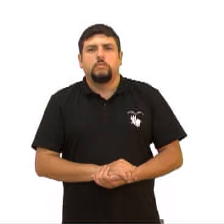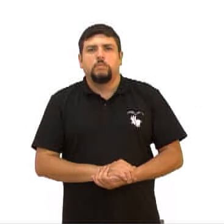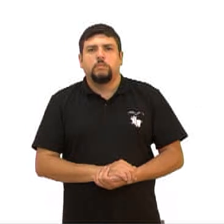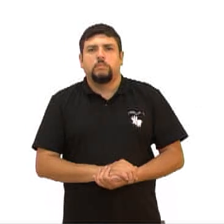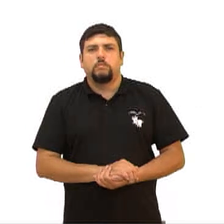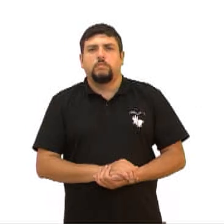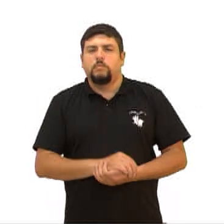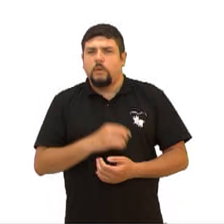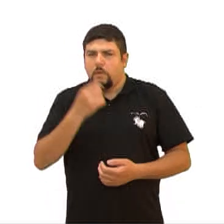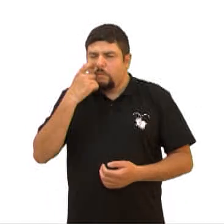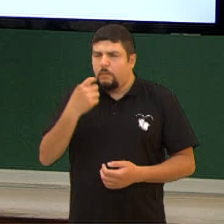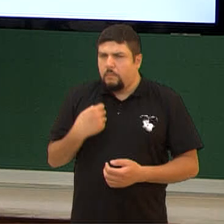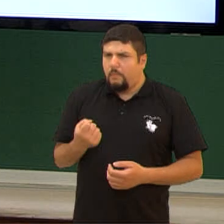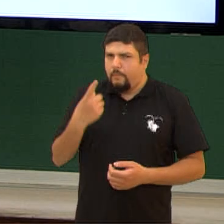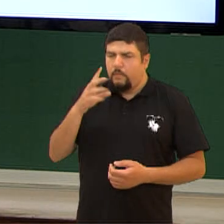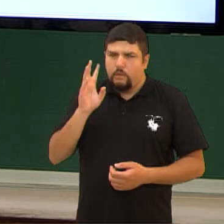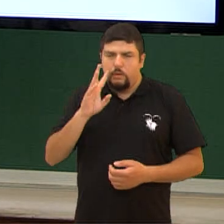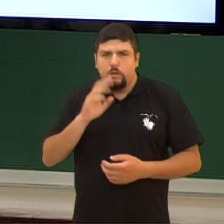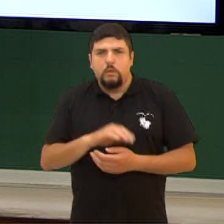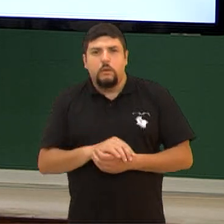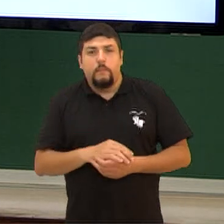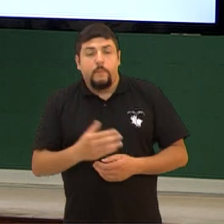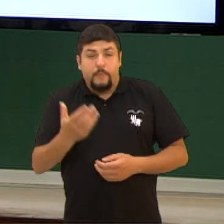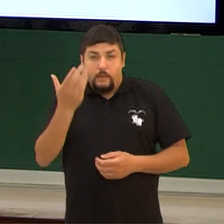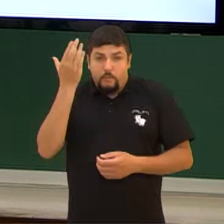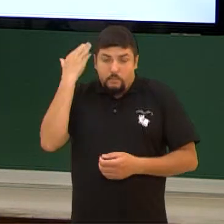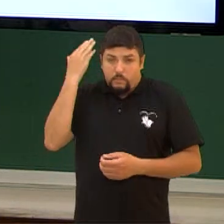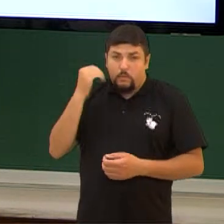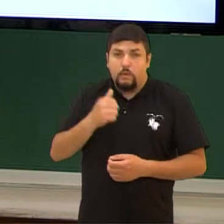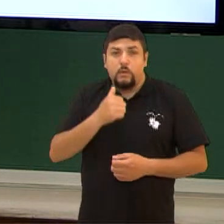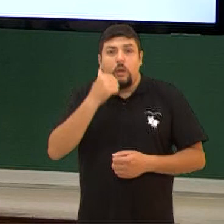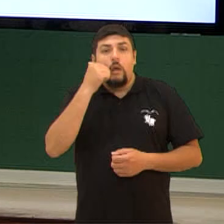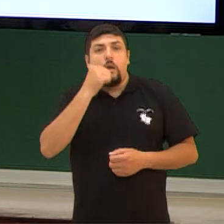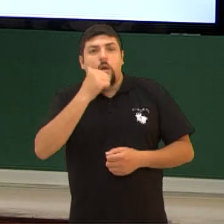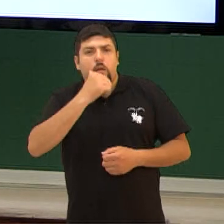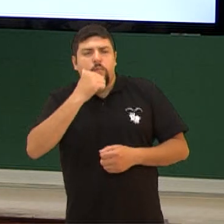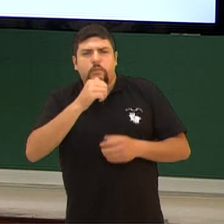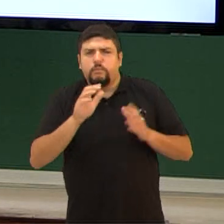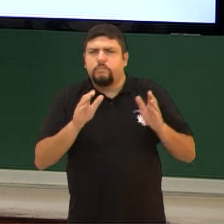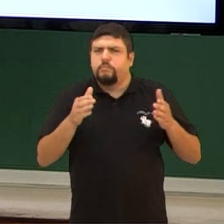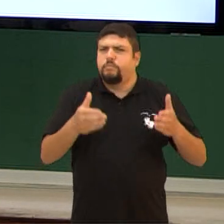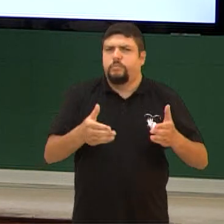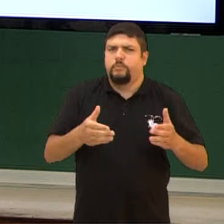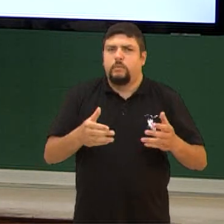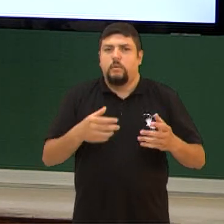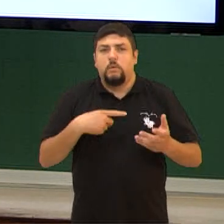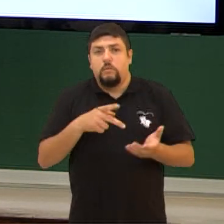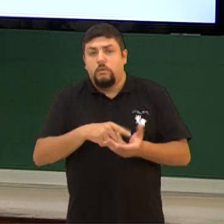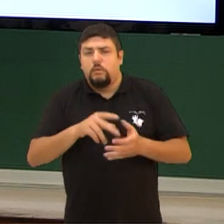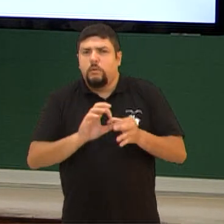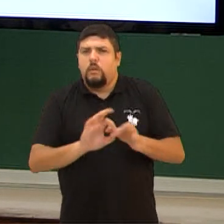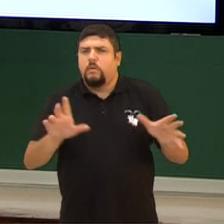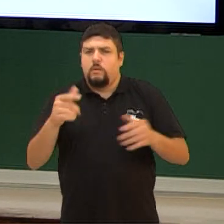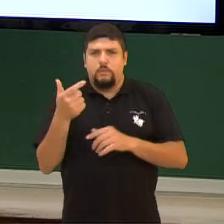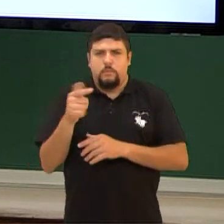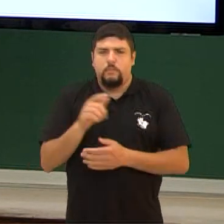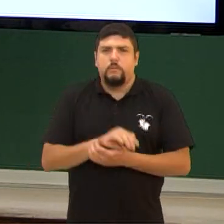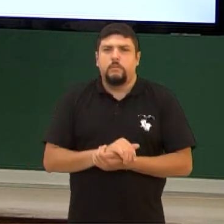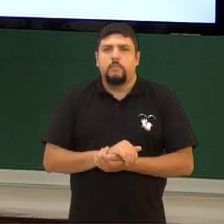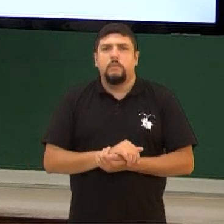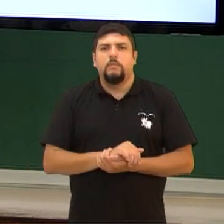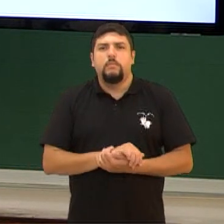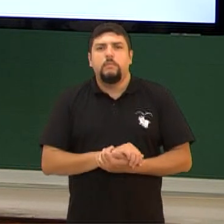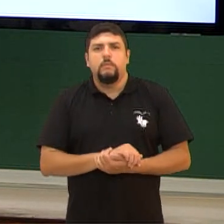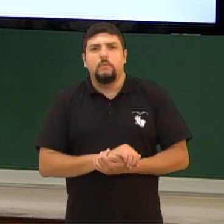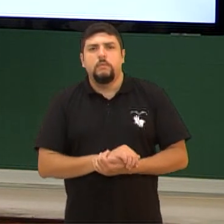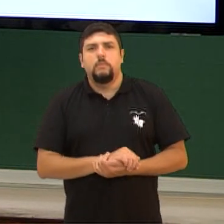coisa pavorosa isso daqui, gente. No passado, as mulheres elas tinham um papel muito limitado. Elas não tinham liberdade, né? E as Bronte sisters,